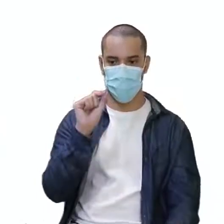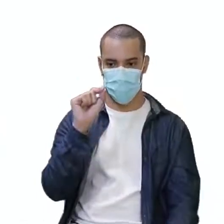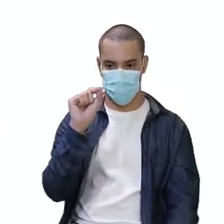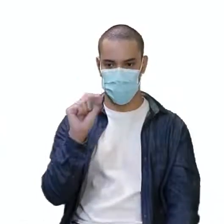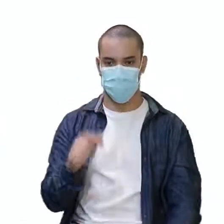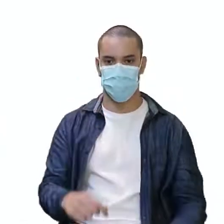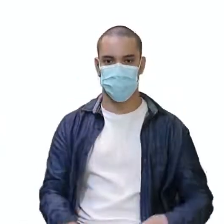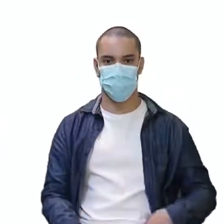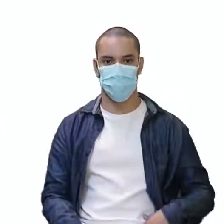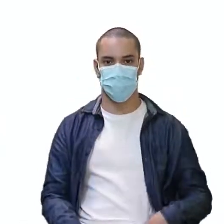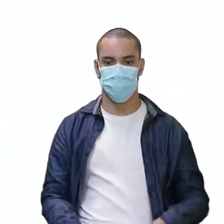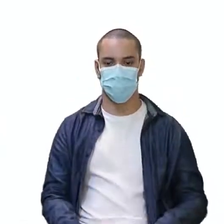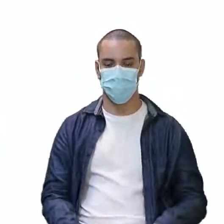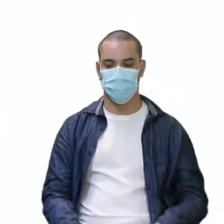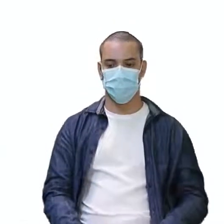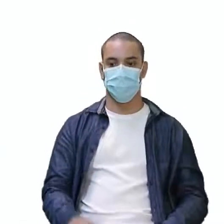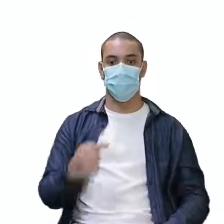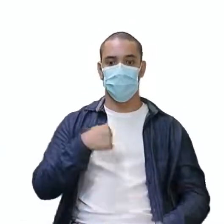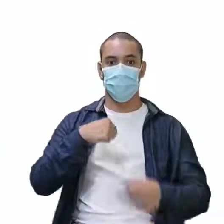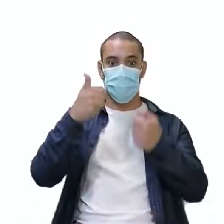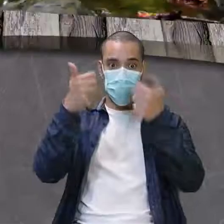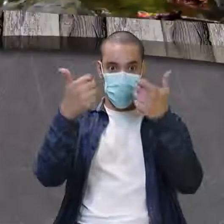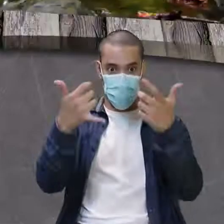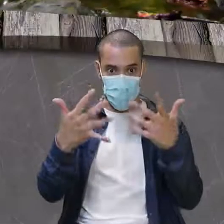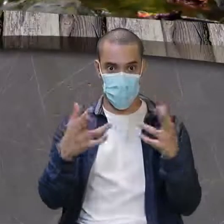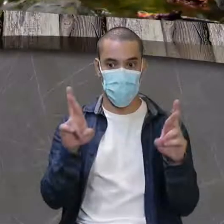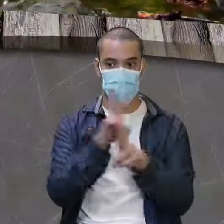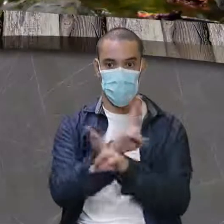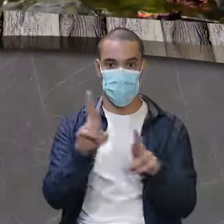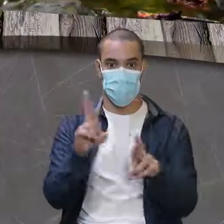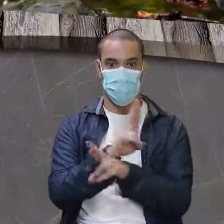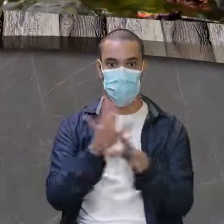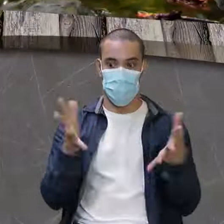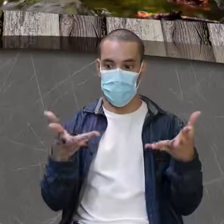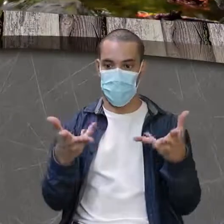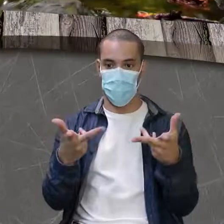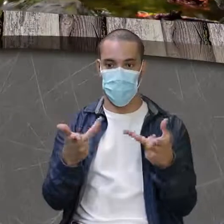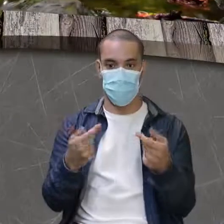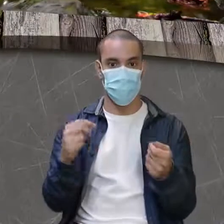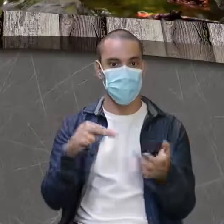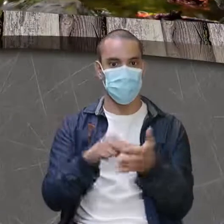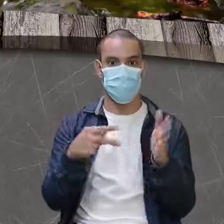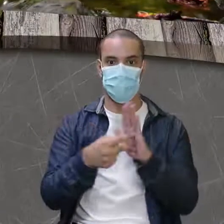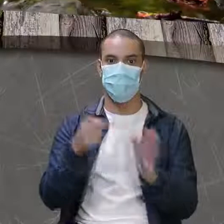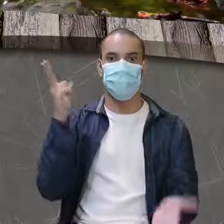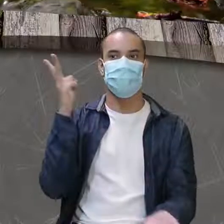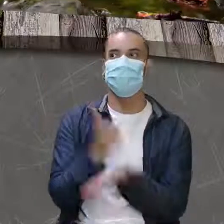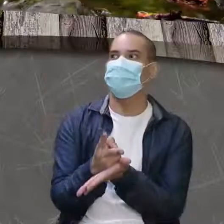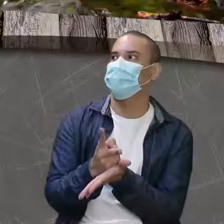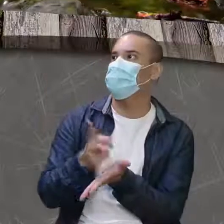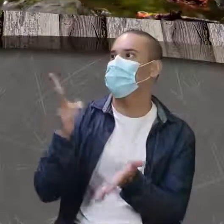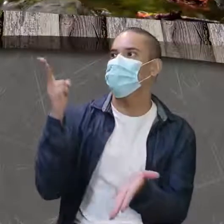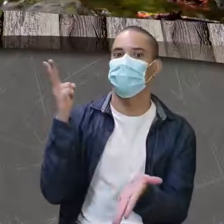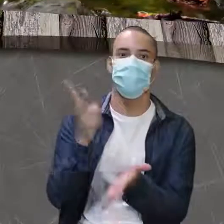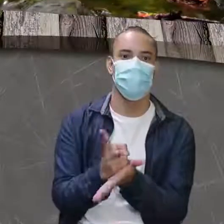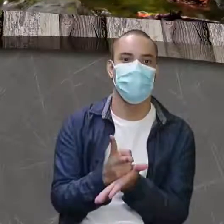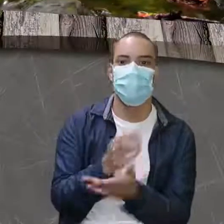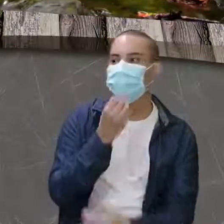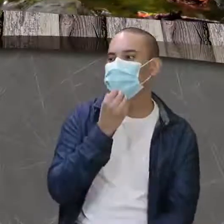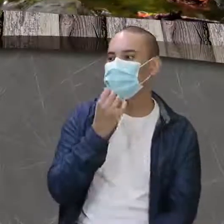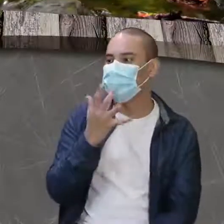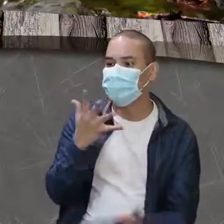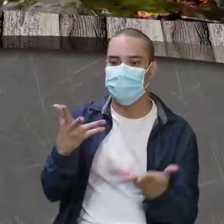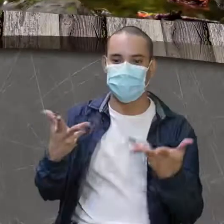atenção. Quando a gente fala de relações harmônicas, não quer dizer que esses organismos vão estar todo o tempo na